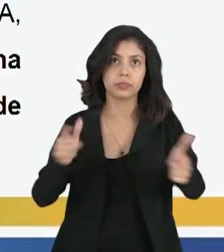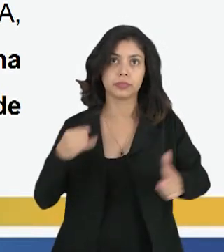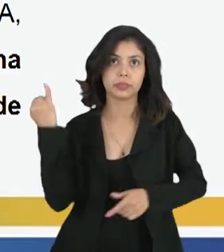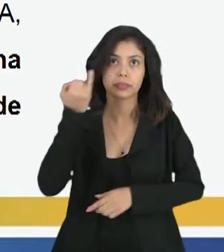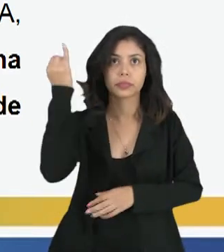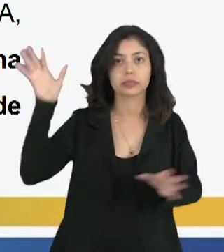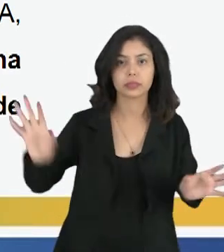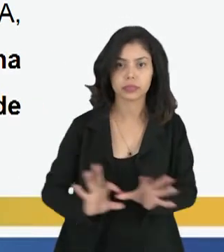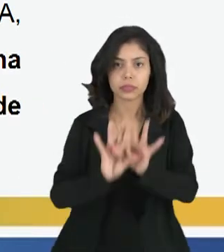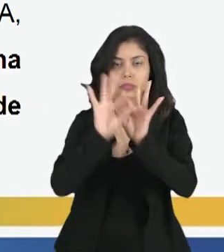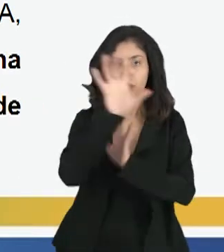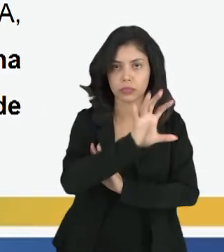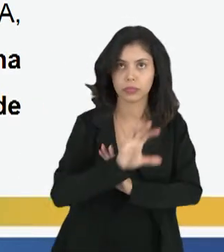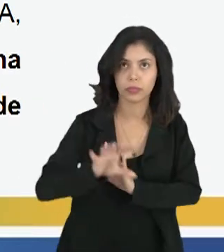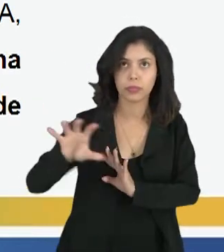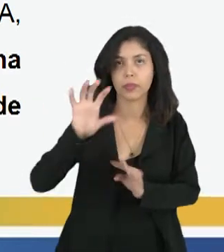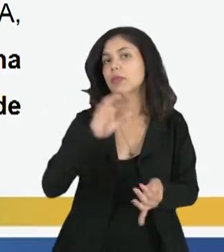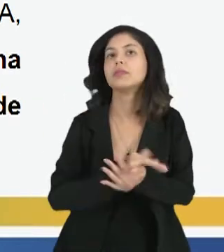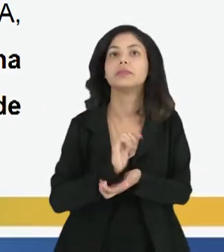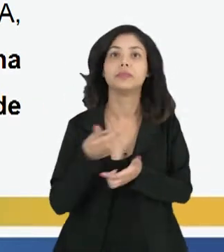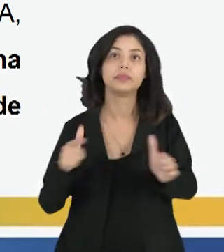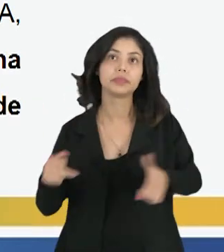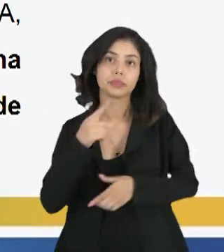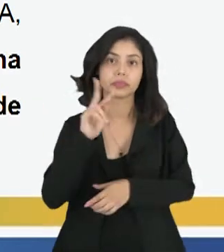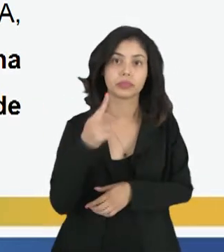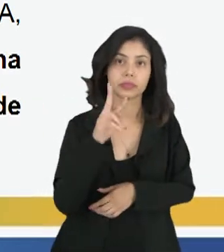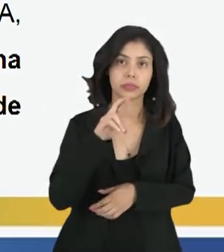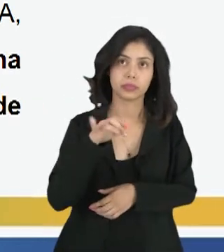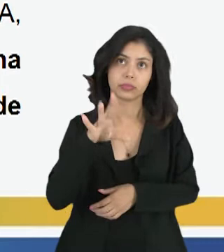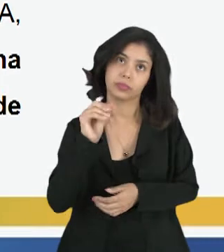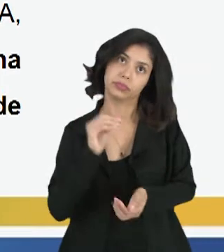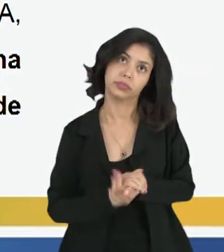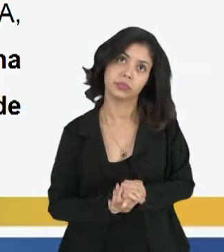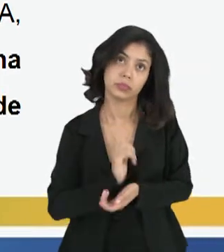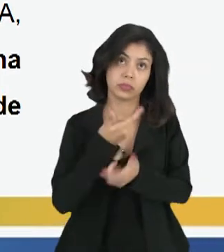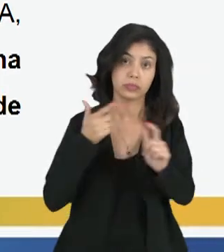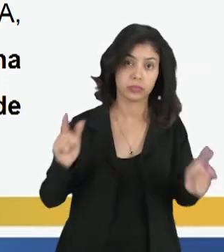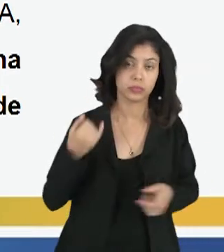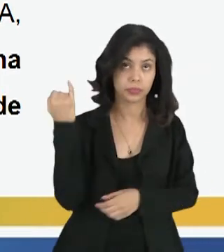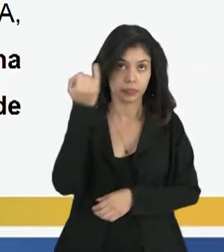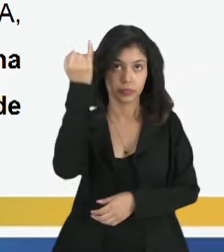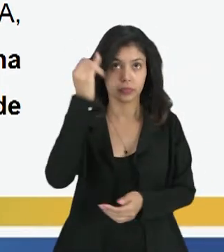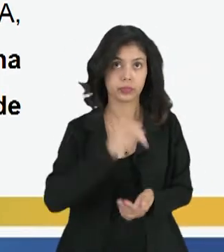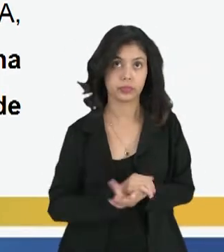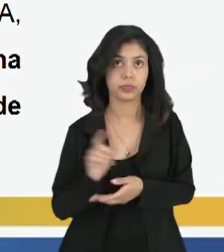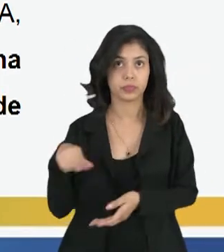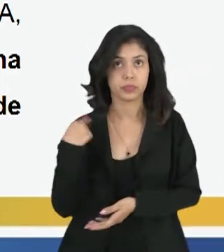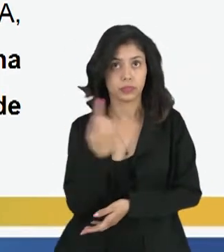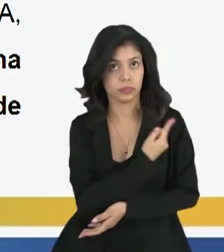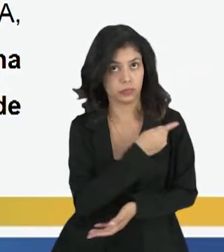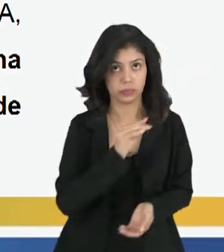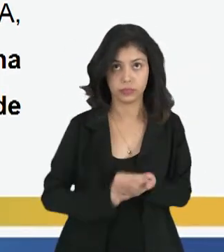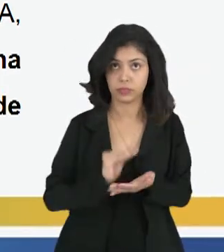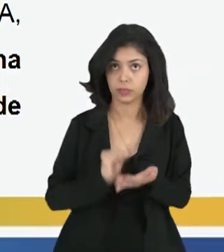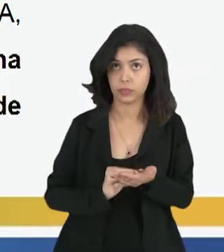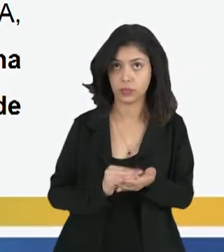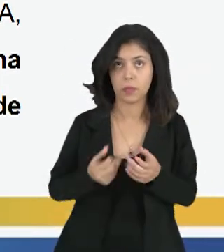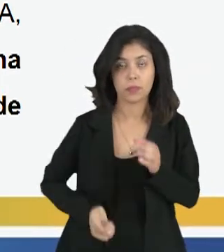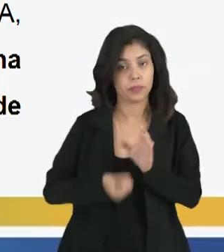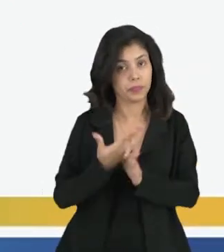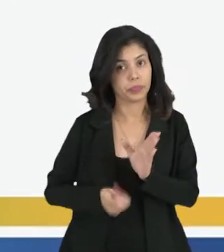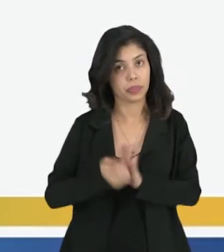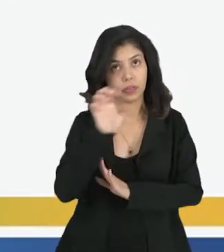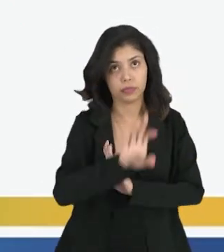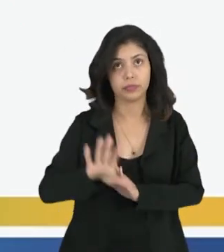importância na integração regional. É uma grande hidrovia de grande importância para o escoamento da